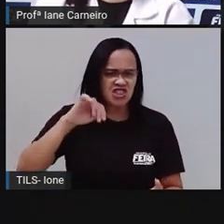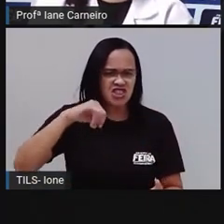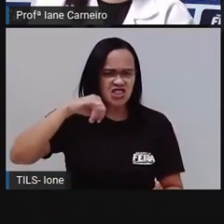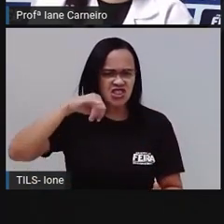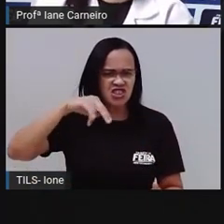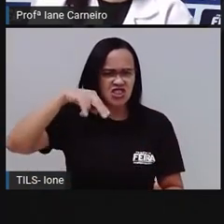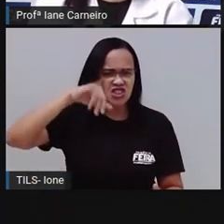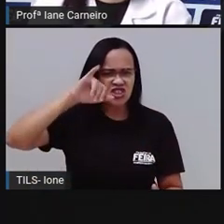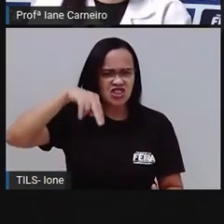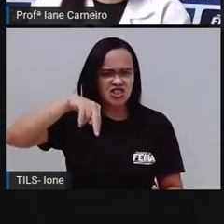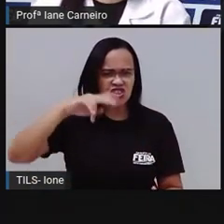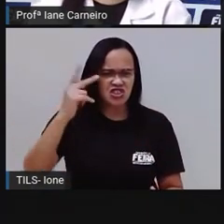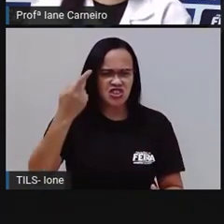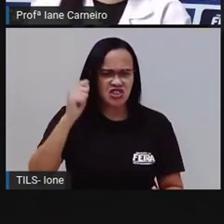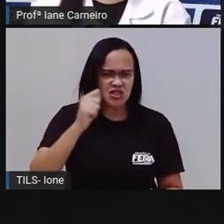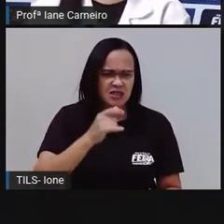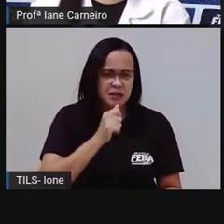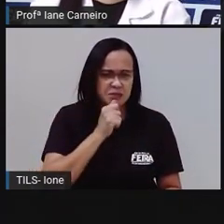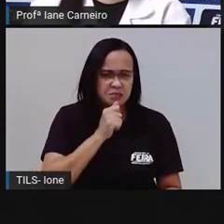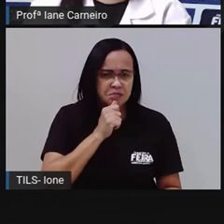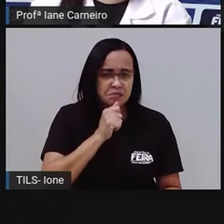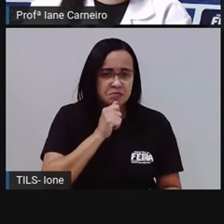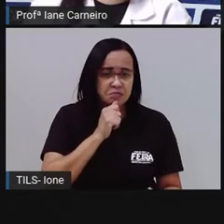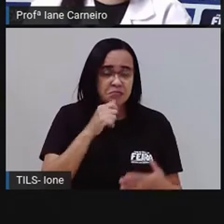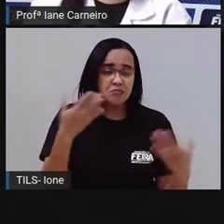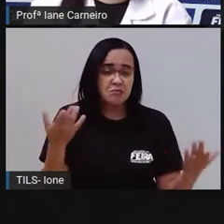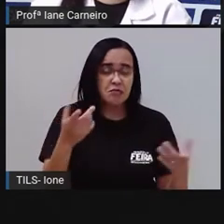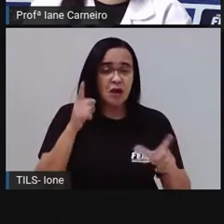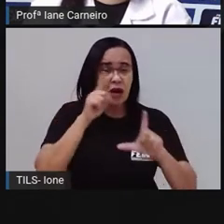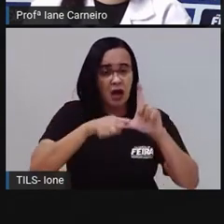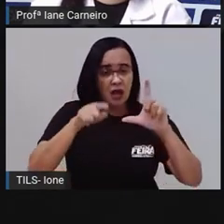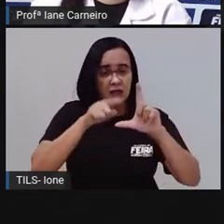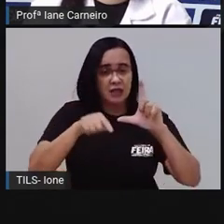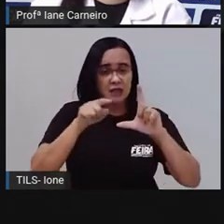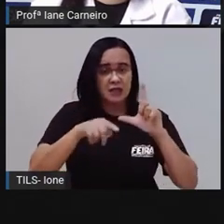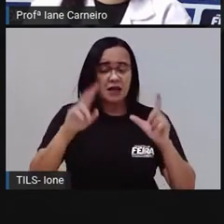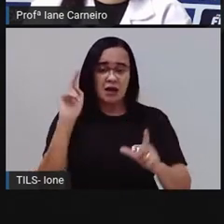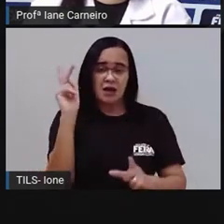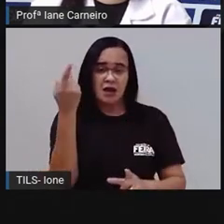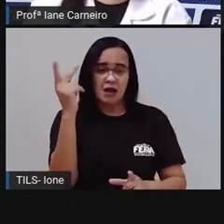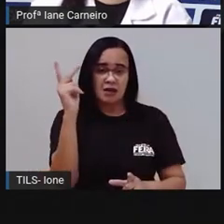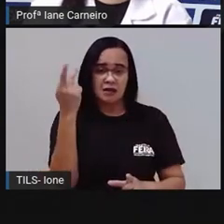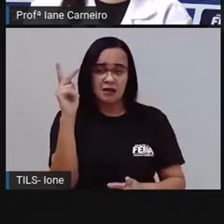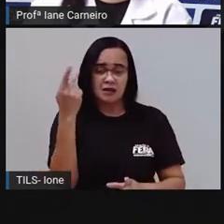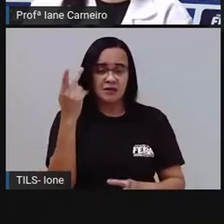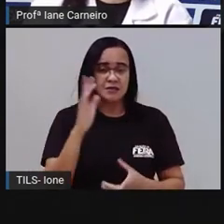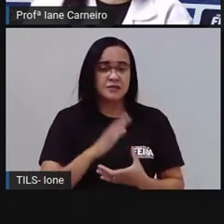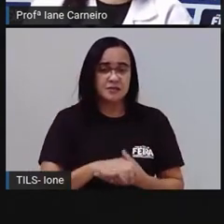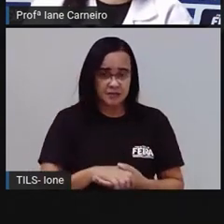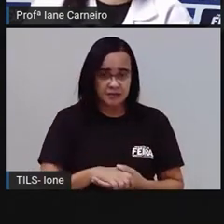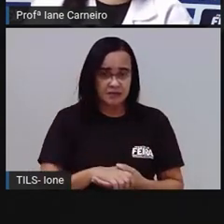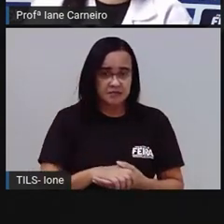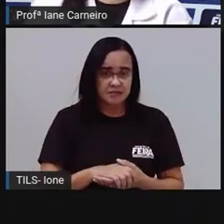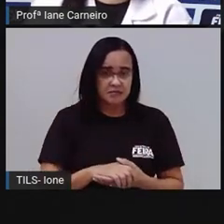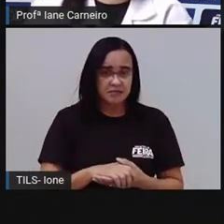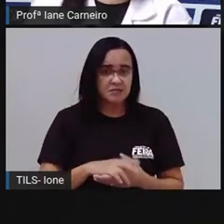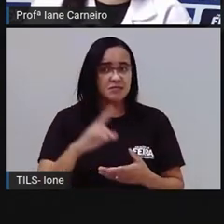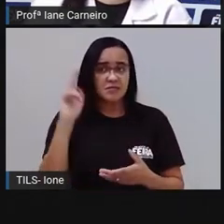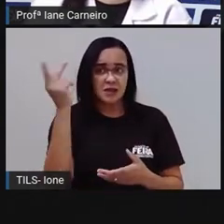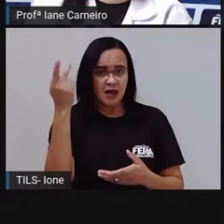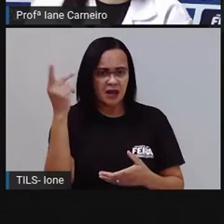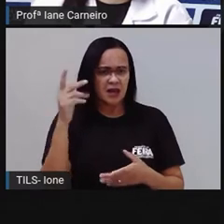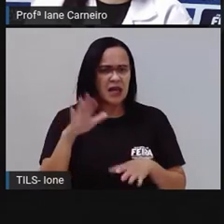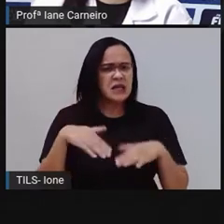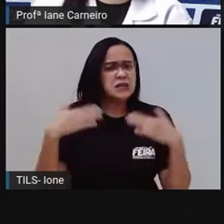A letra H. A, H, H. E agora vê se